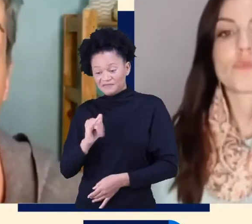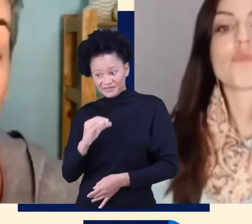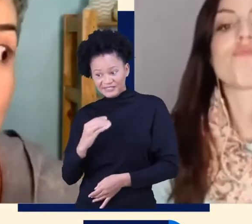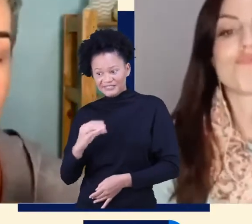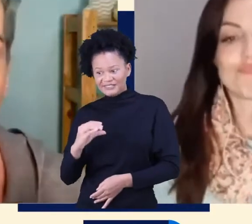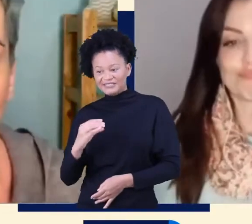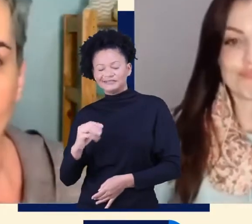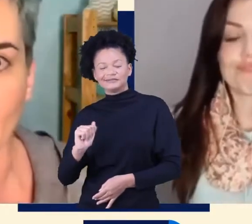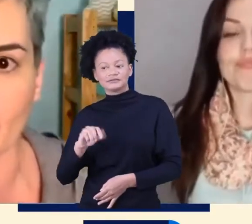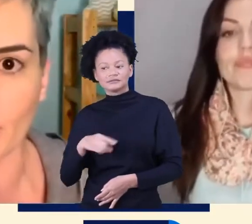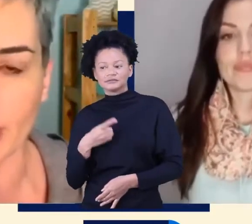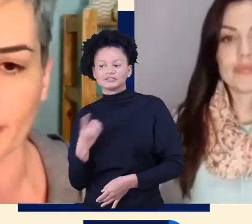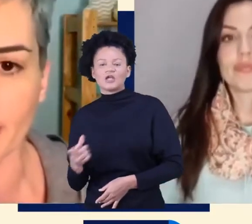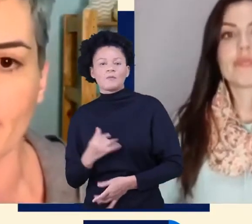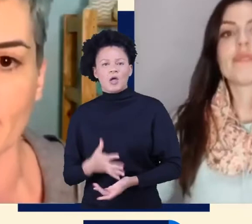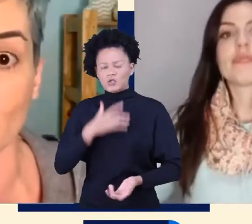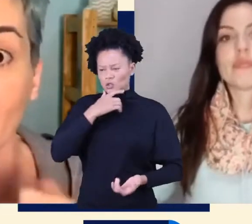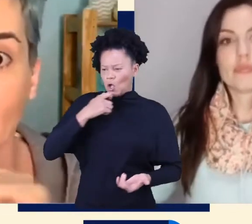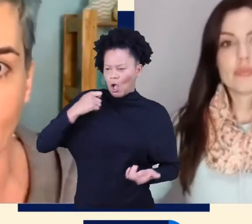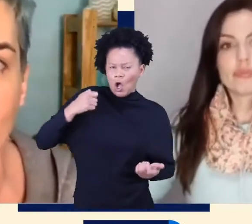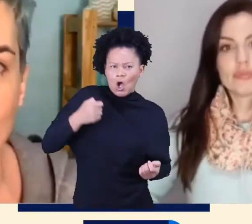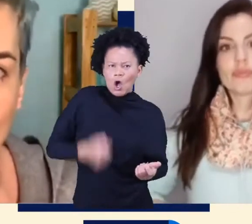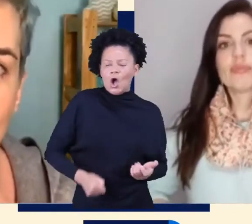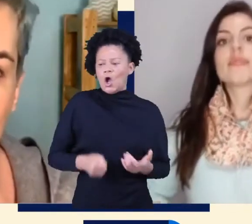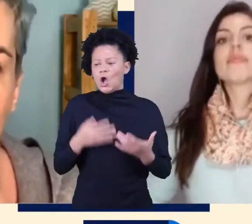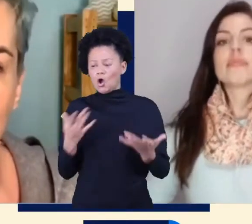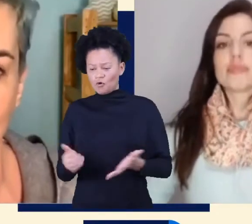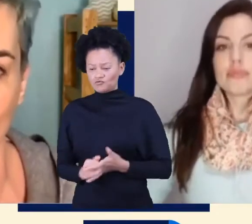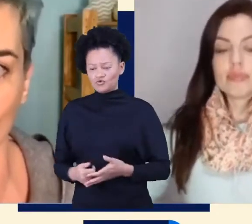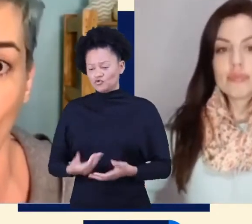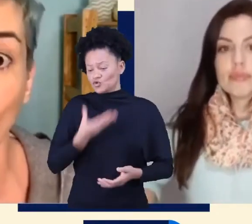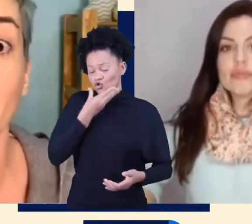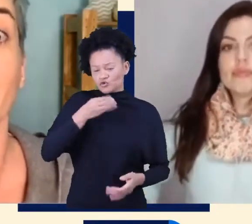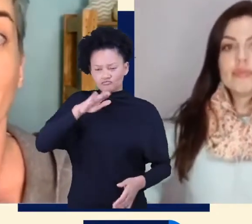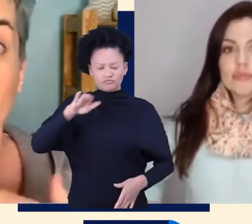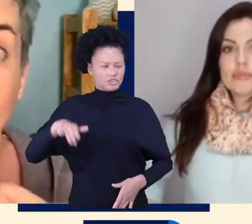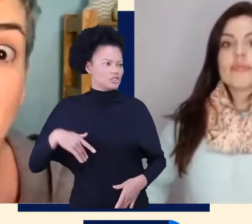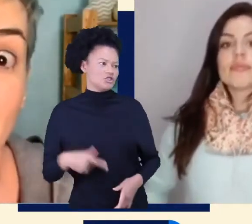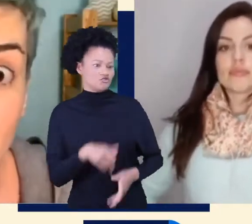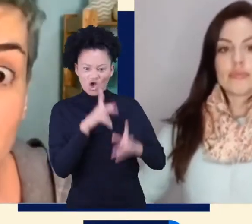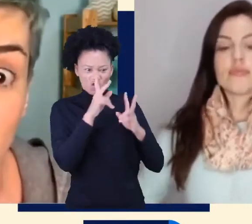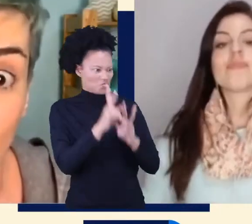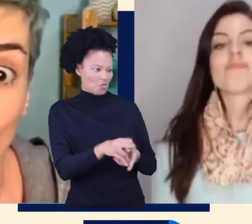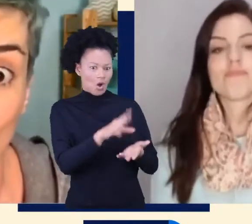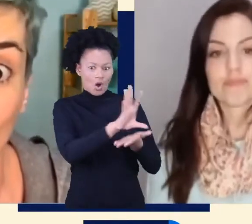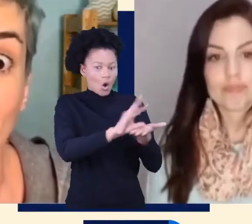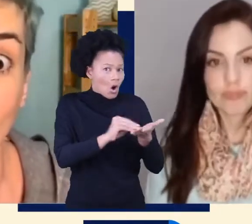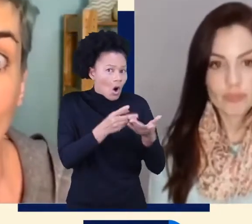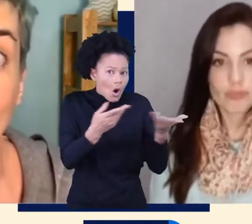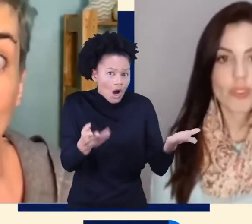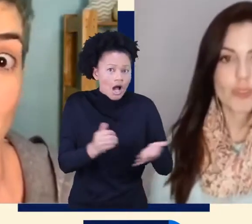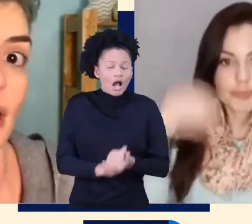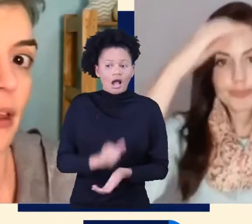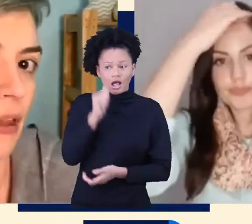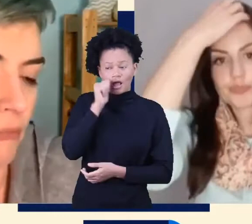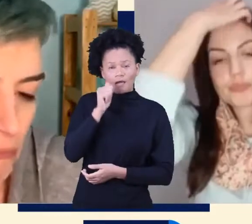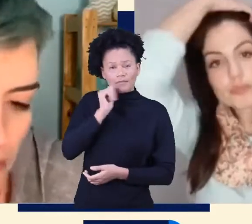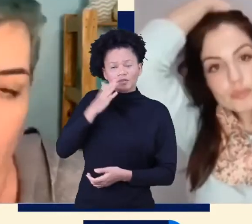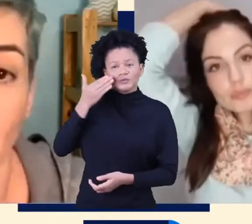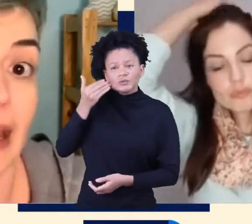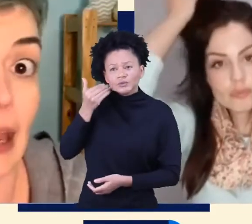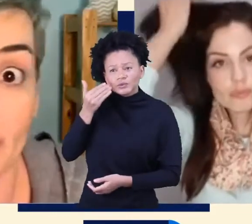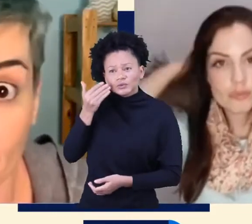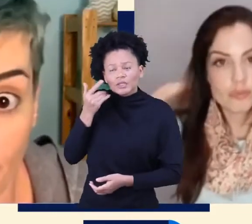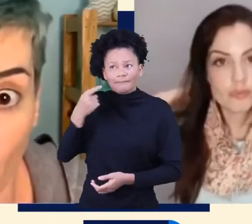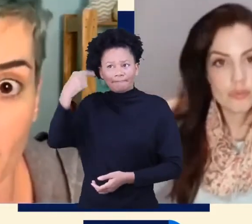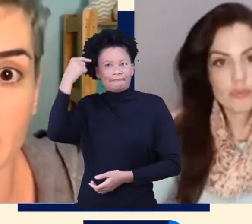Os meninos se pautam pela pornografia para achar que aquele deve ser o desempenho sexual. As meninas que consomem também acham que tem que